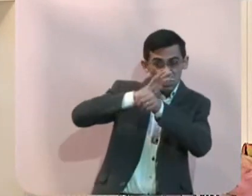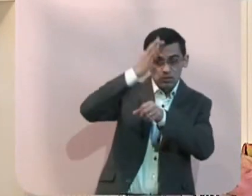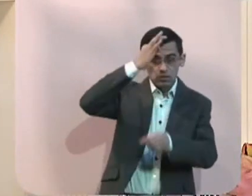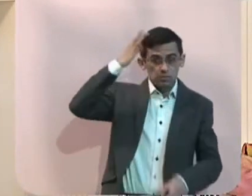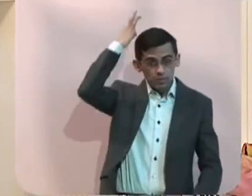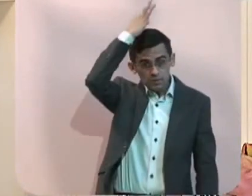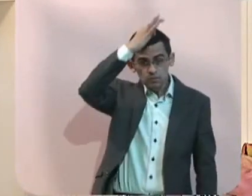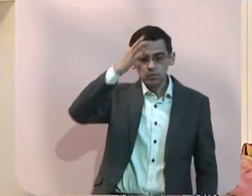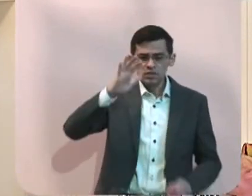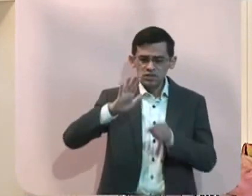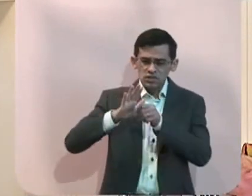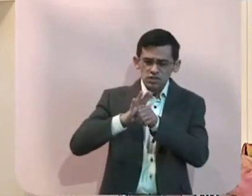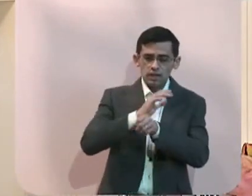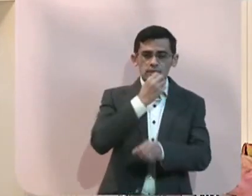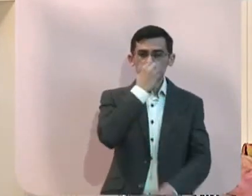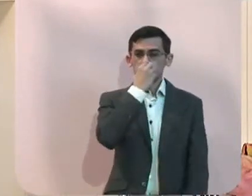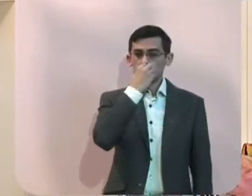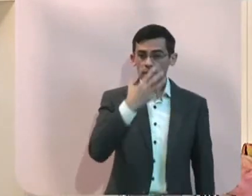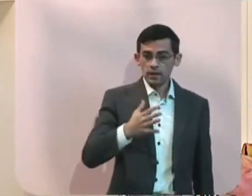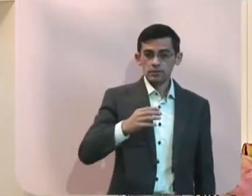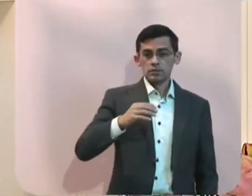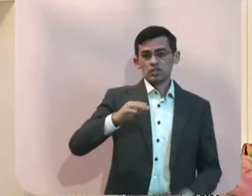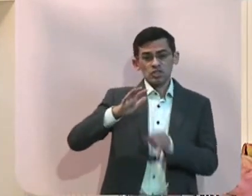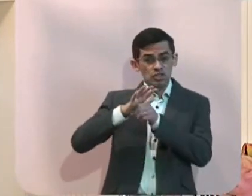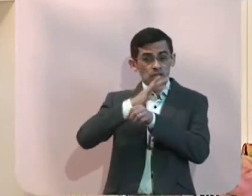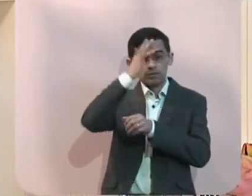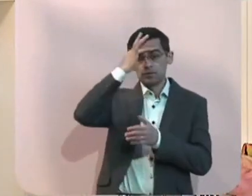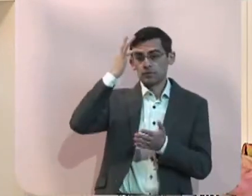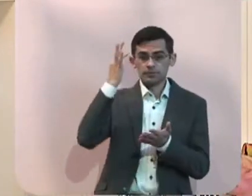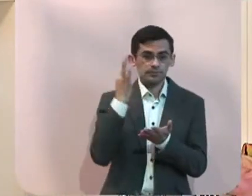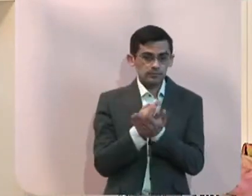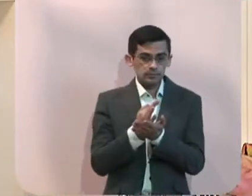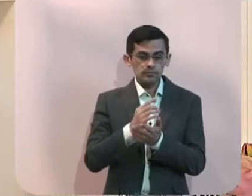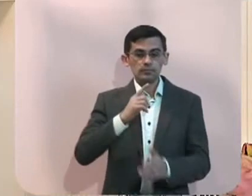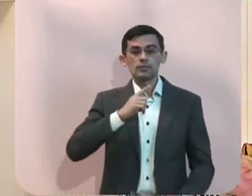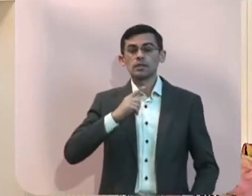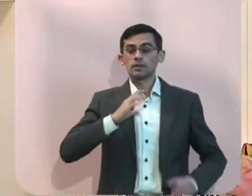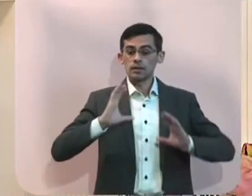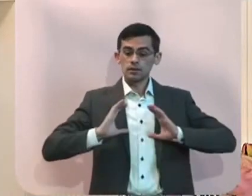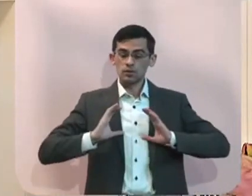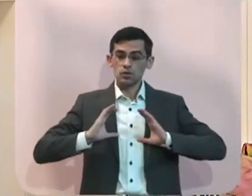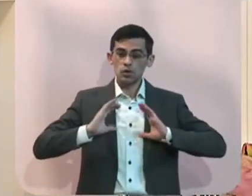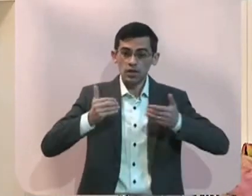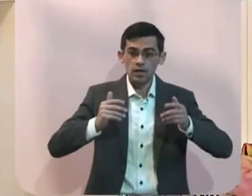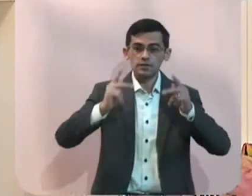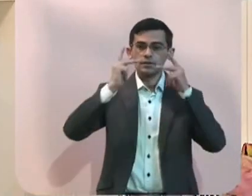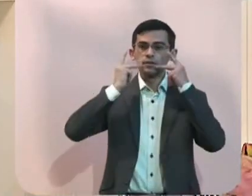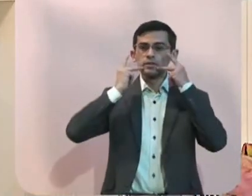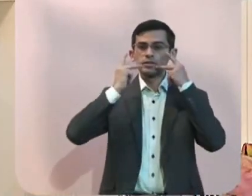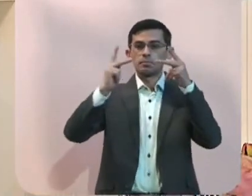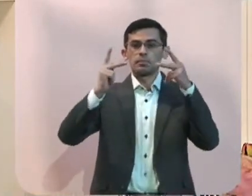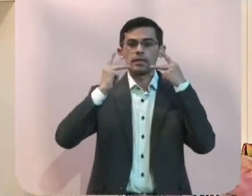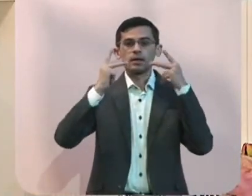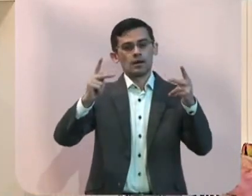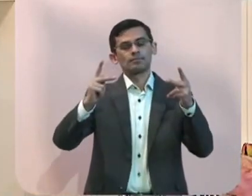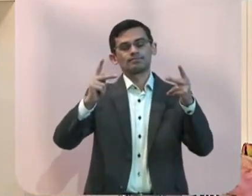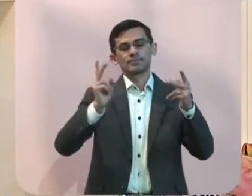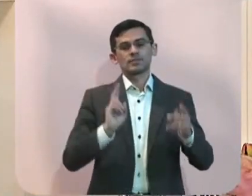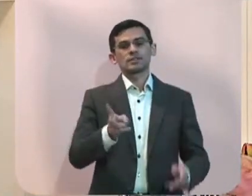cheios de bondade, cheios de fé, mas que tenham coragem de pregar a palavra de